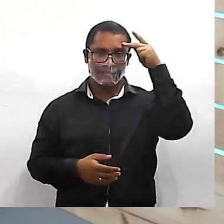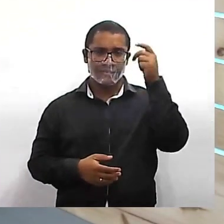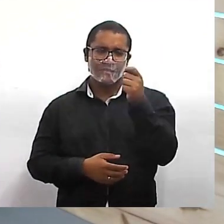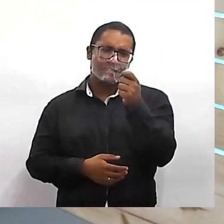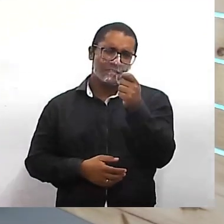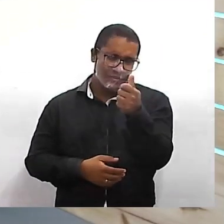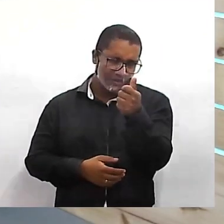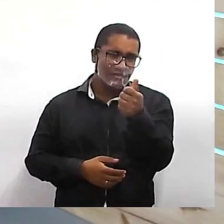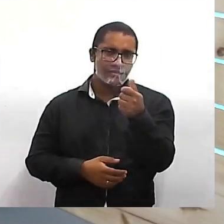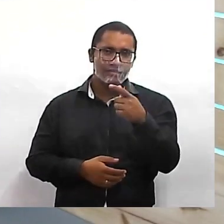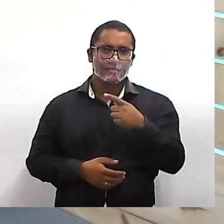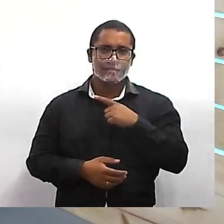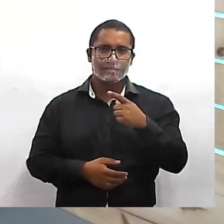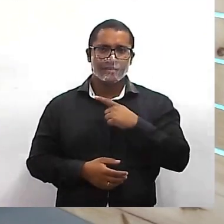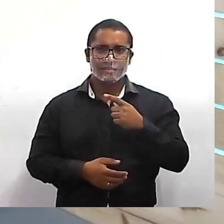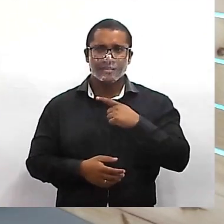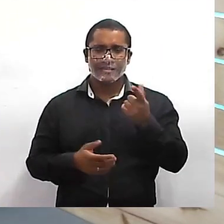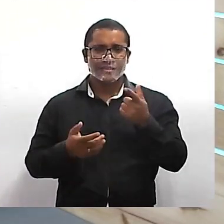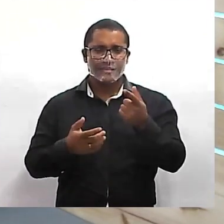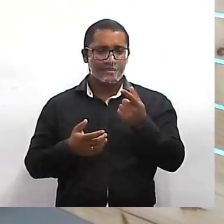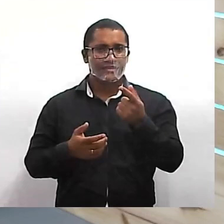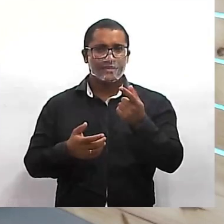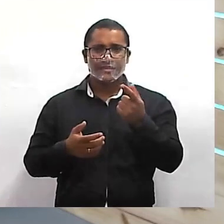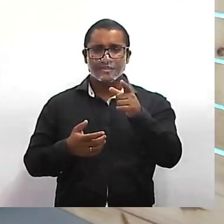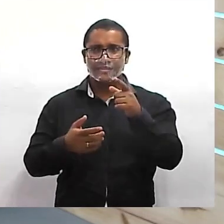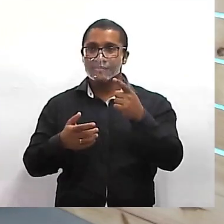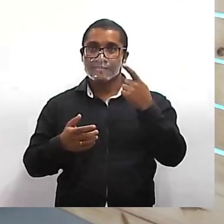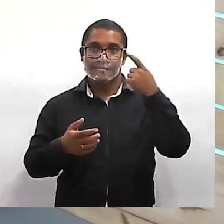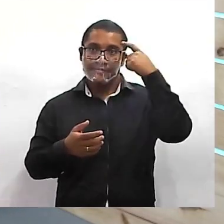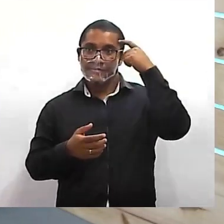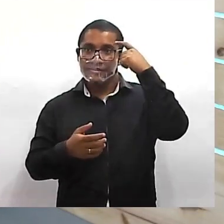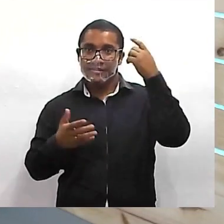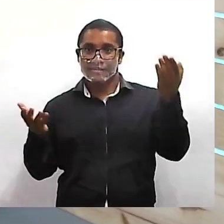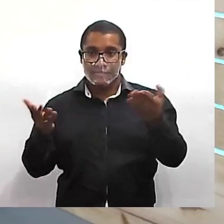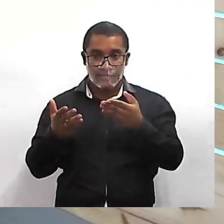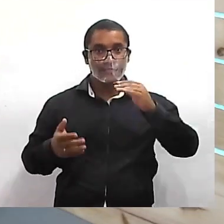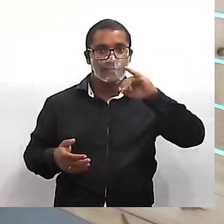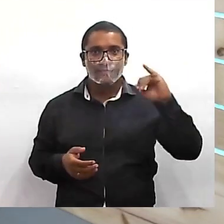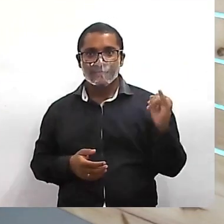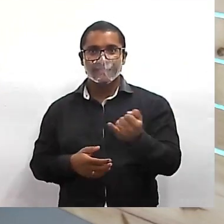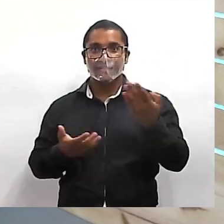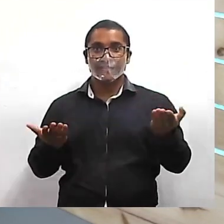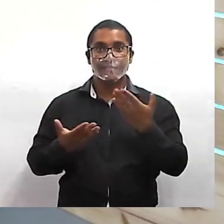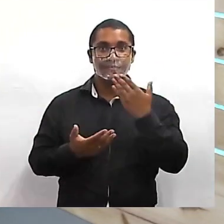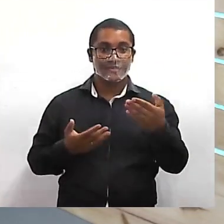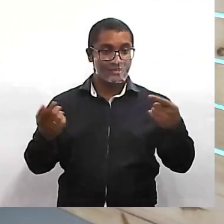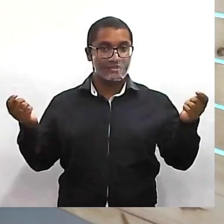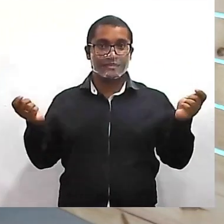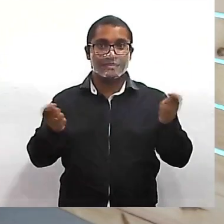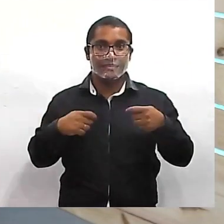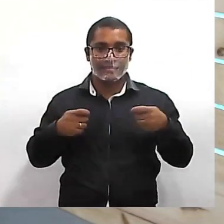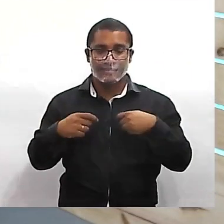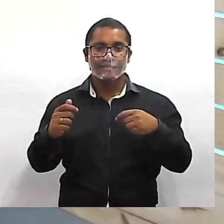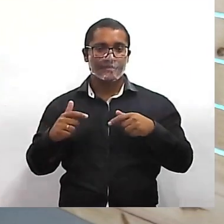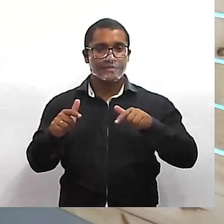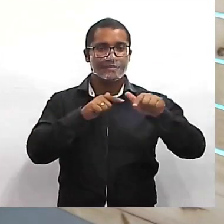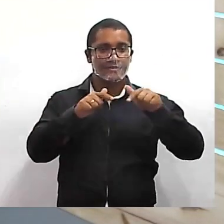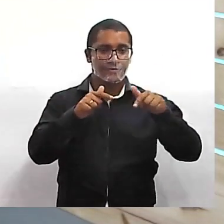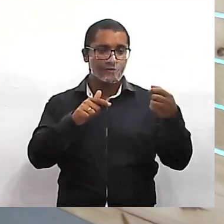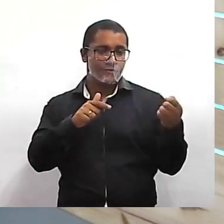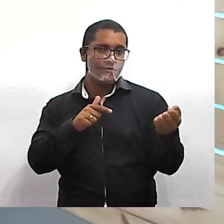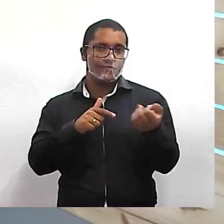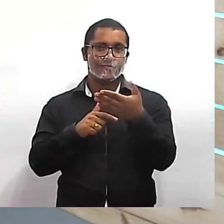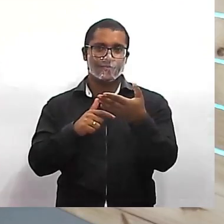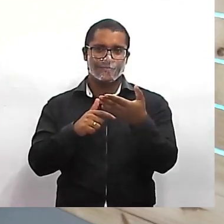milhão, investiram em uma nova carreira, né? Aproveitaram aí essas oportunidades que, apesar deste